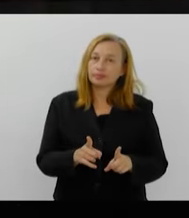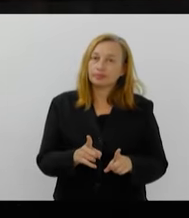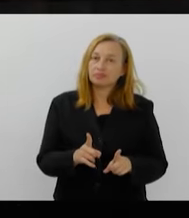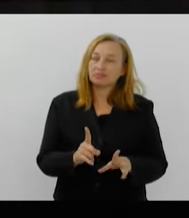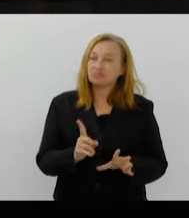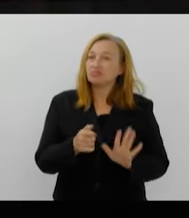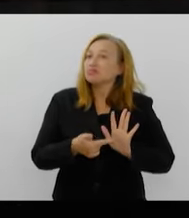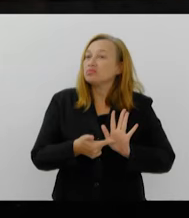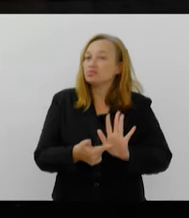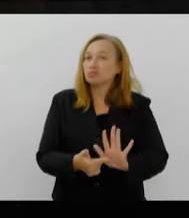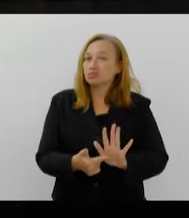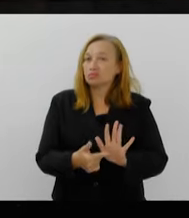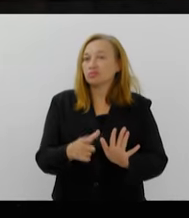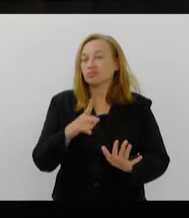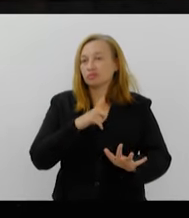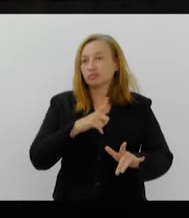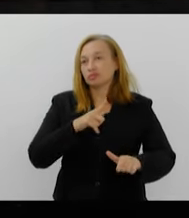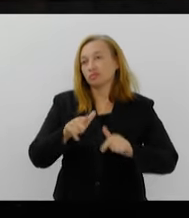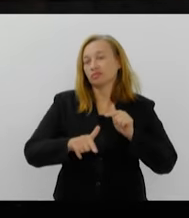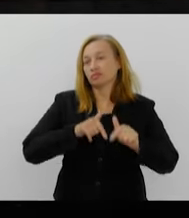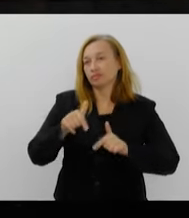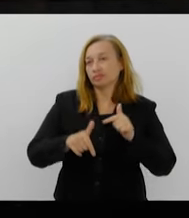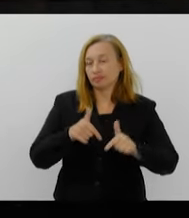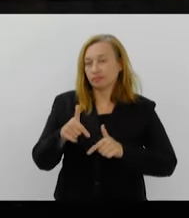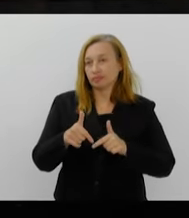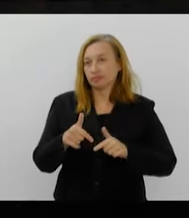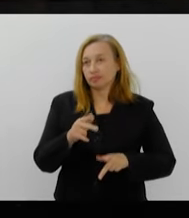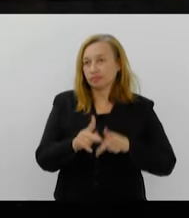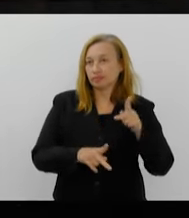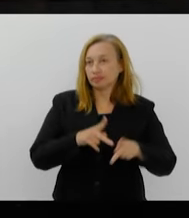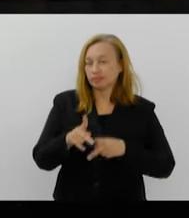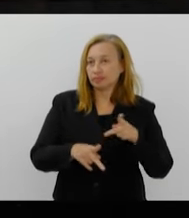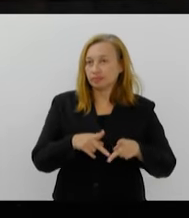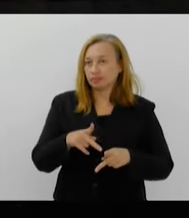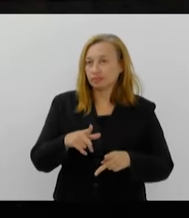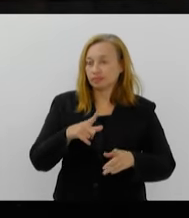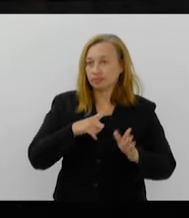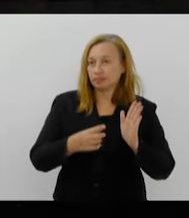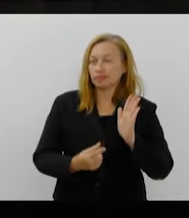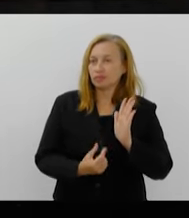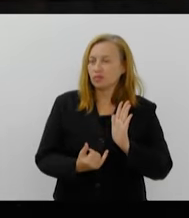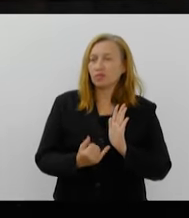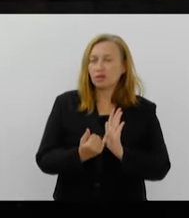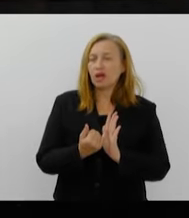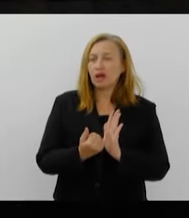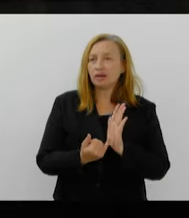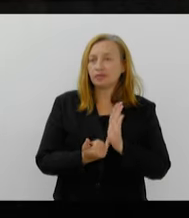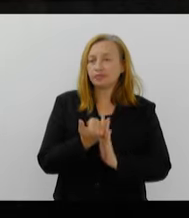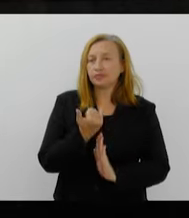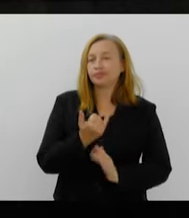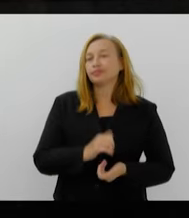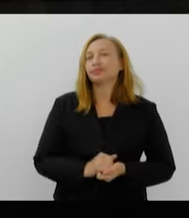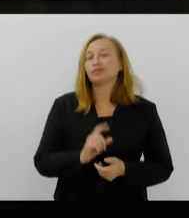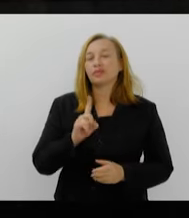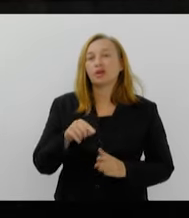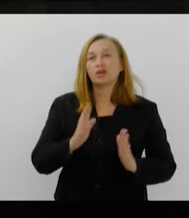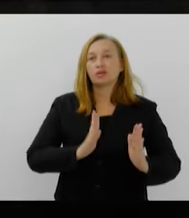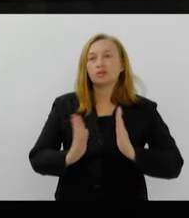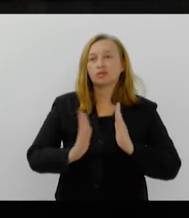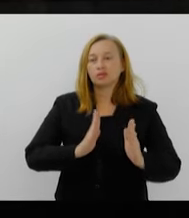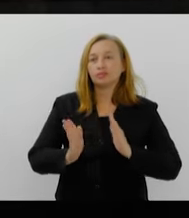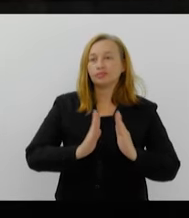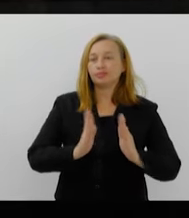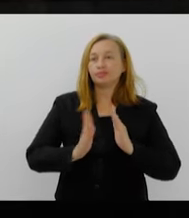que estão gerando esses impostos. E essas isenções, muitas delas pensadas inicialmente para um período